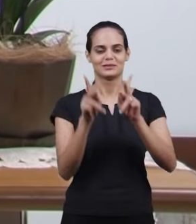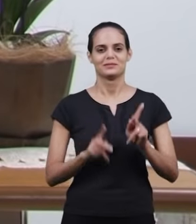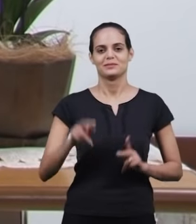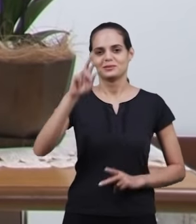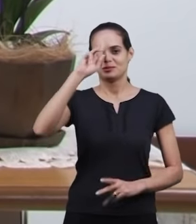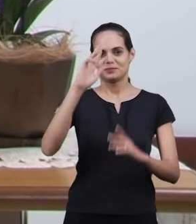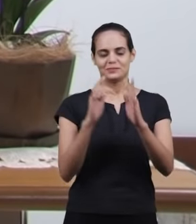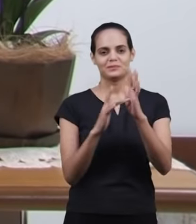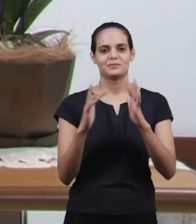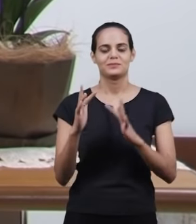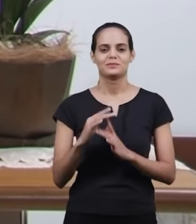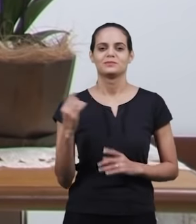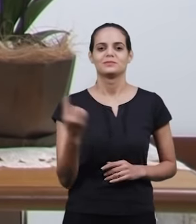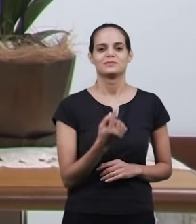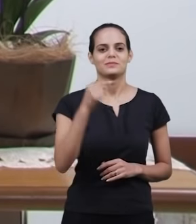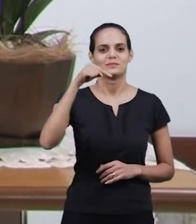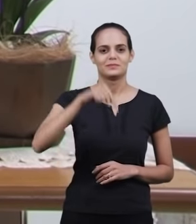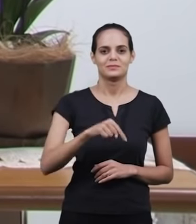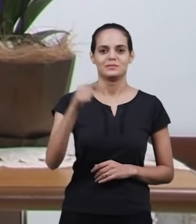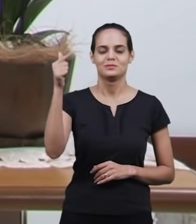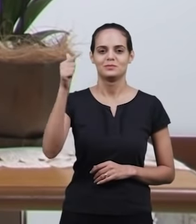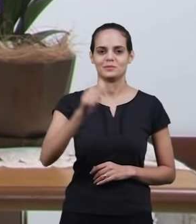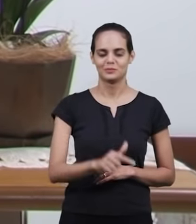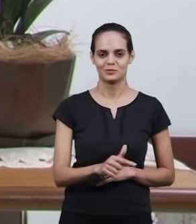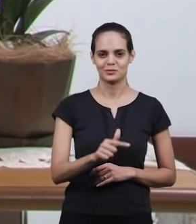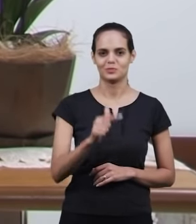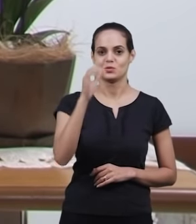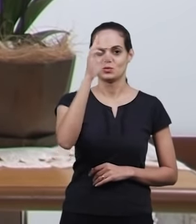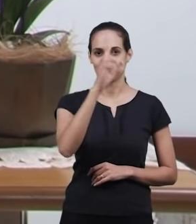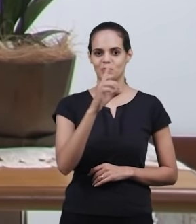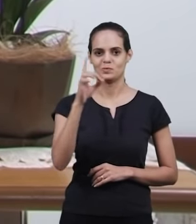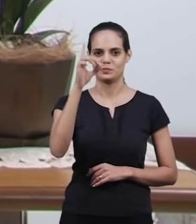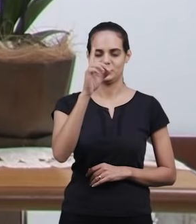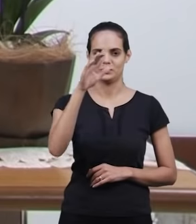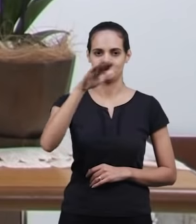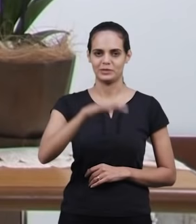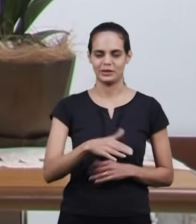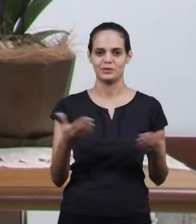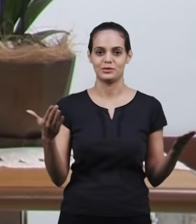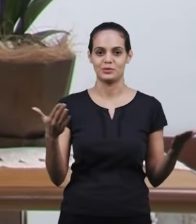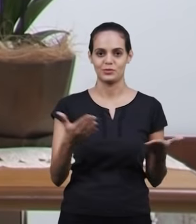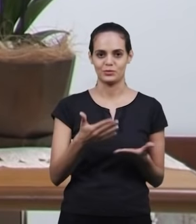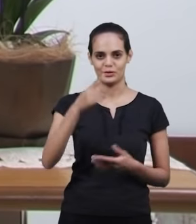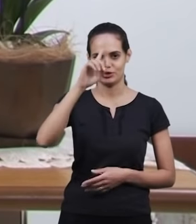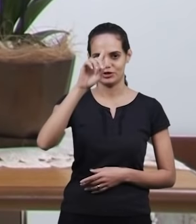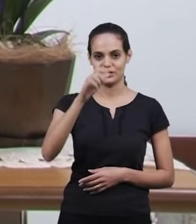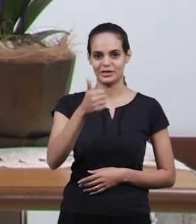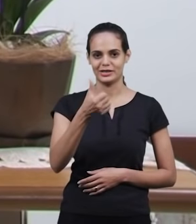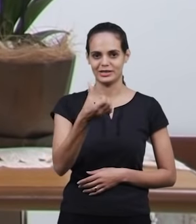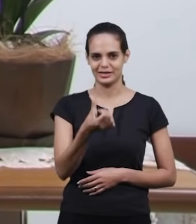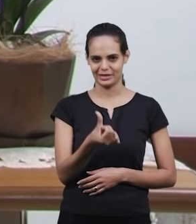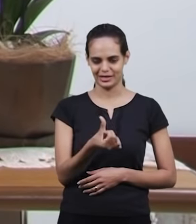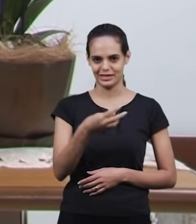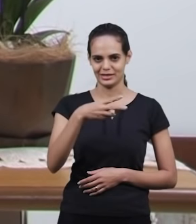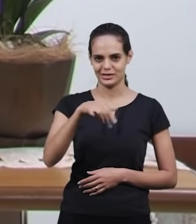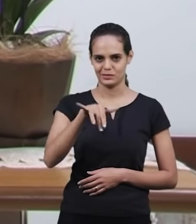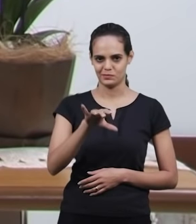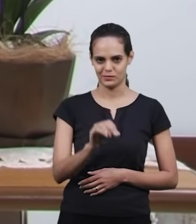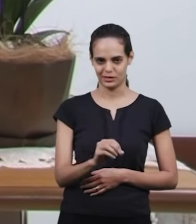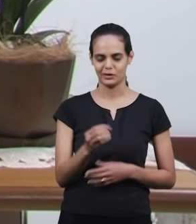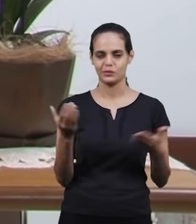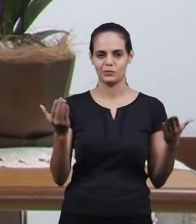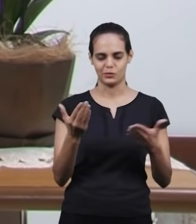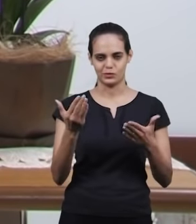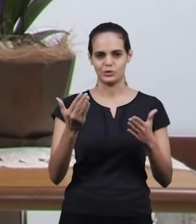Meus irmãos, a paz do Senhor Jesus. Estamos aqui mais uma vez, a nossa tarde de domingo, hoje, 16 de maio, neste programa das